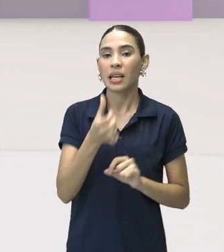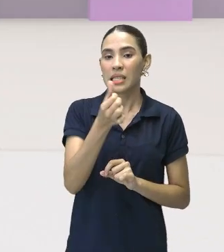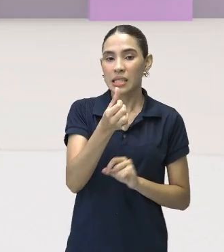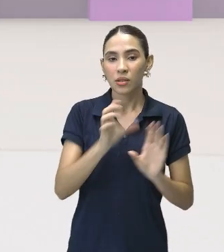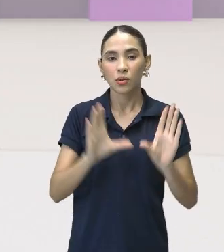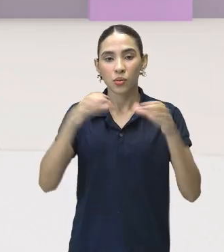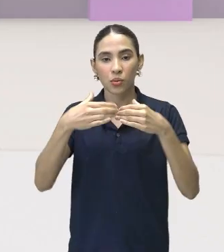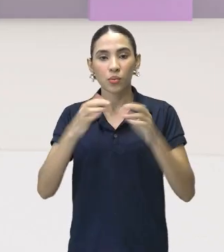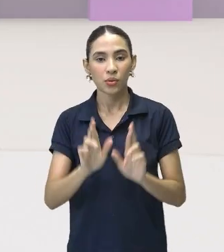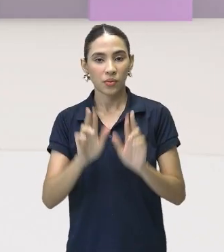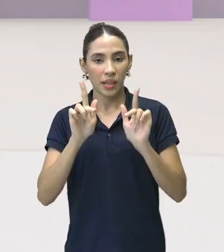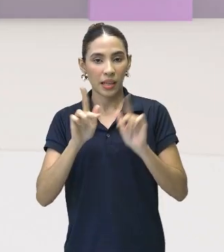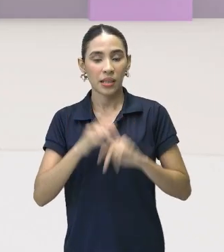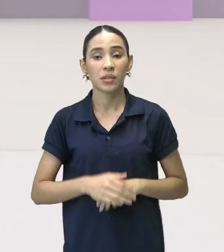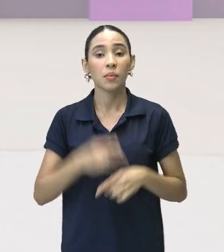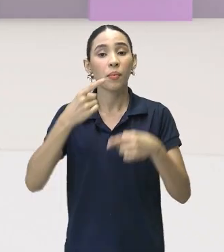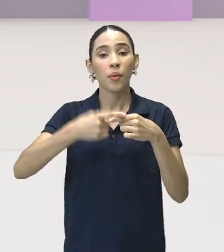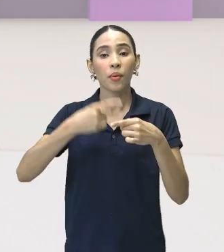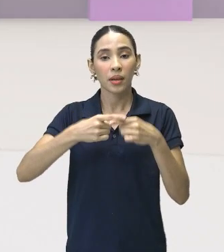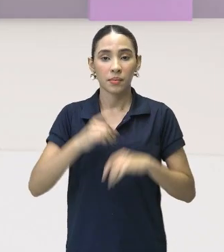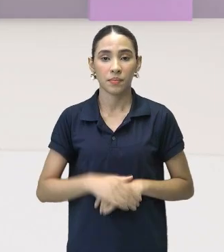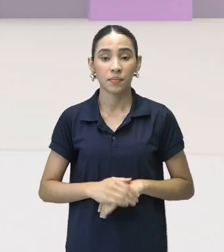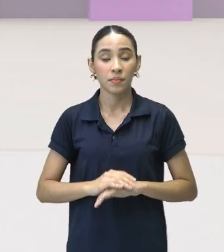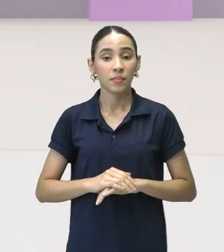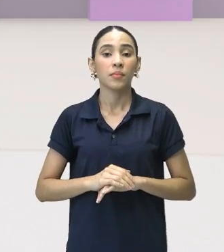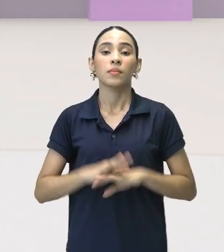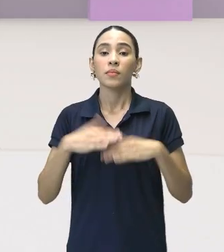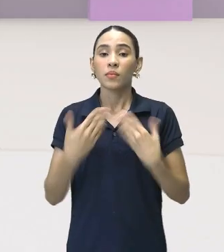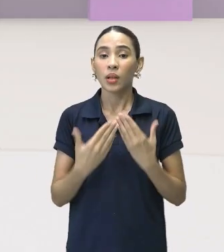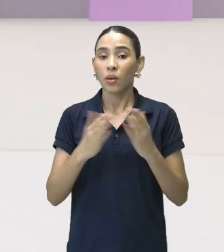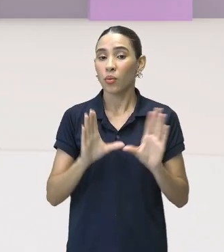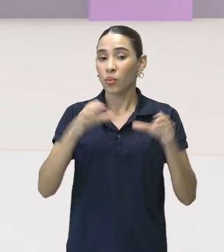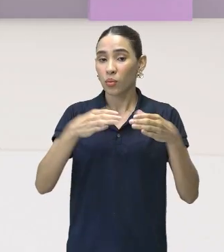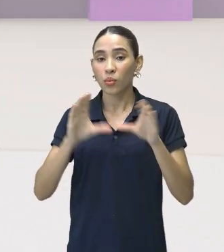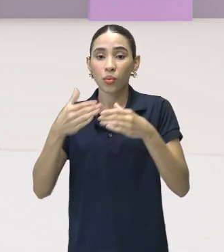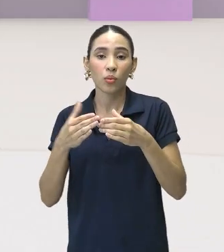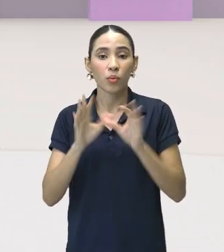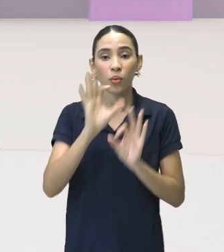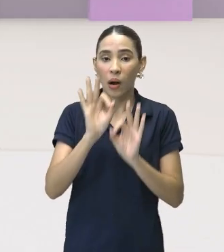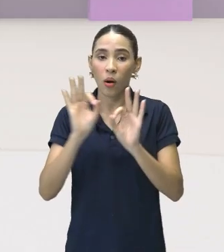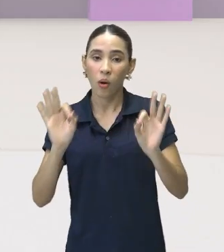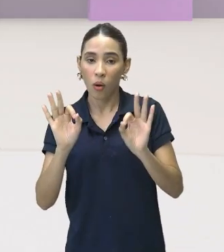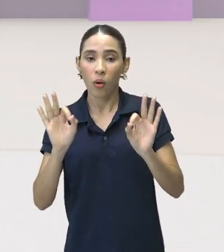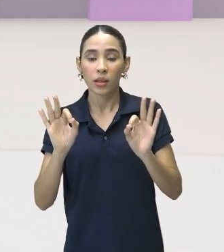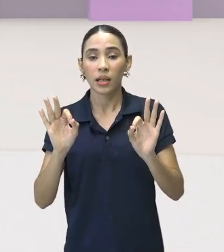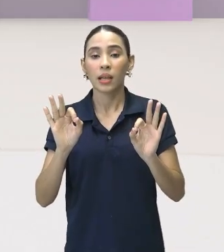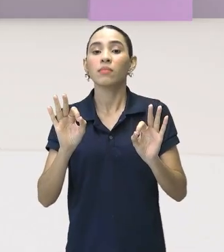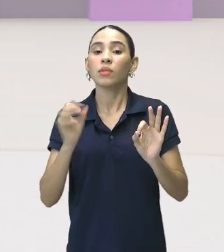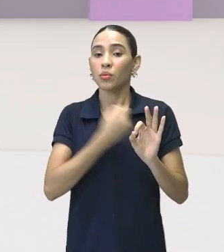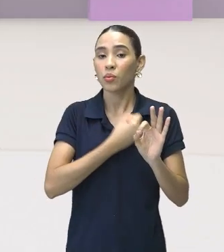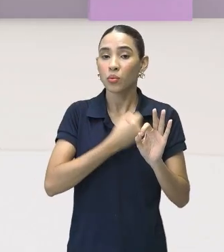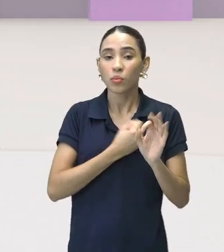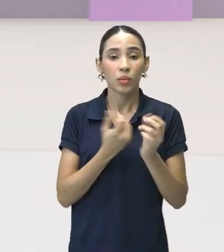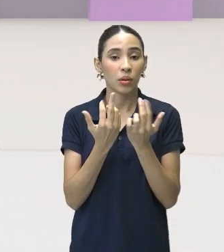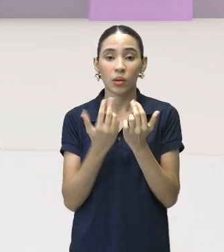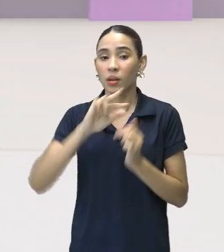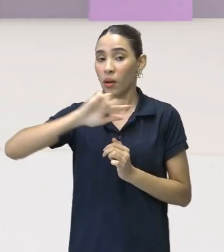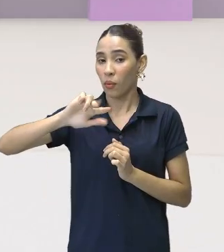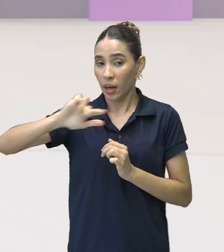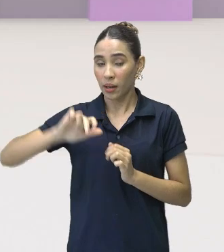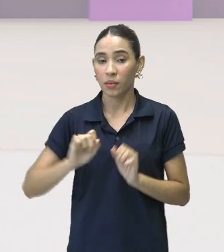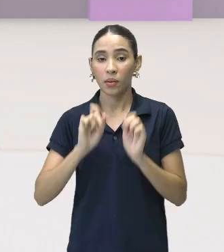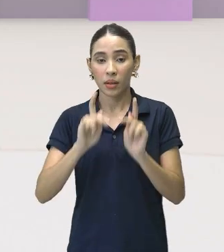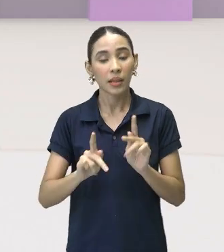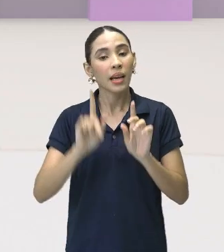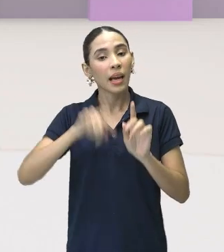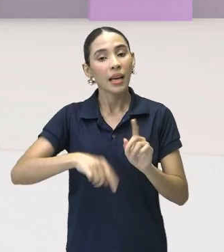6 grupos diferentes. Por quê? Porque nenhum dos conjuntos da ordem dos elementos está igual,